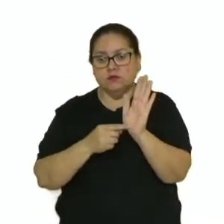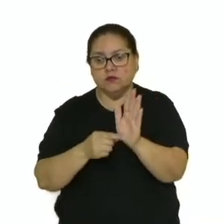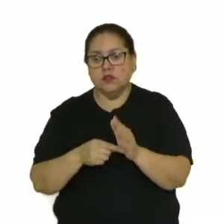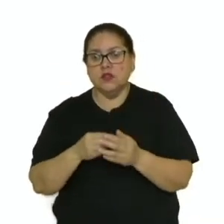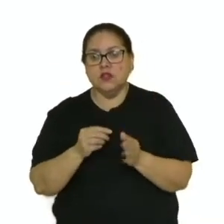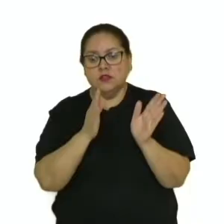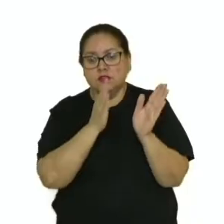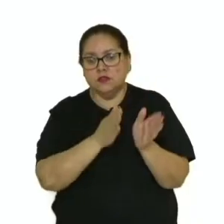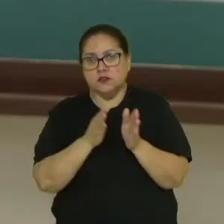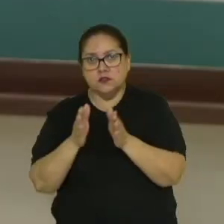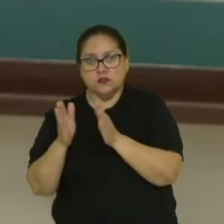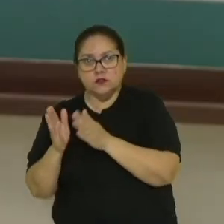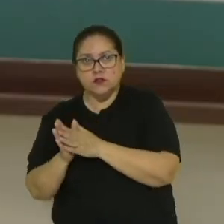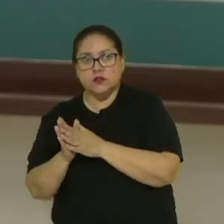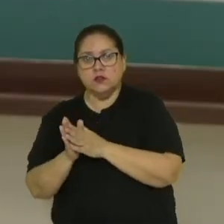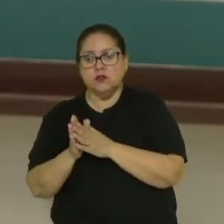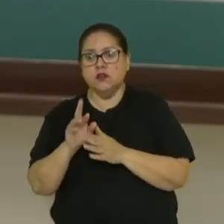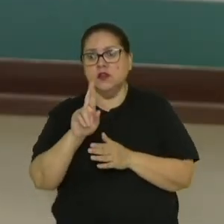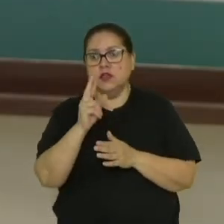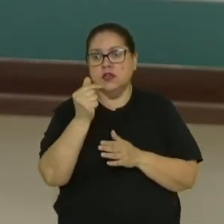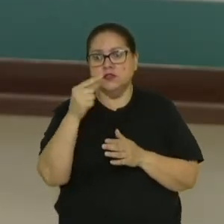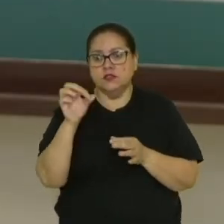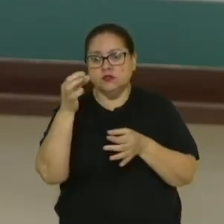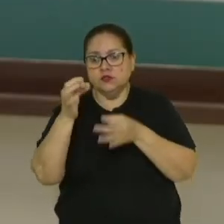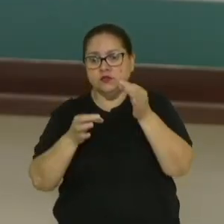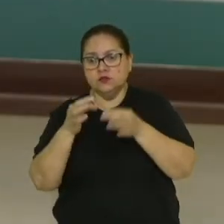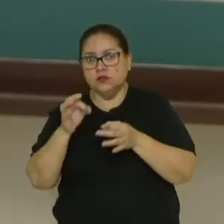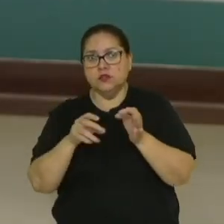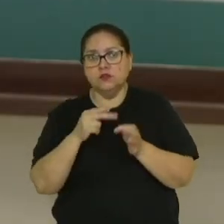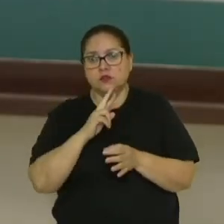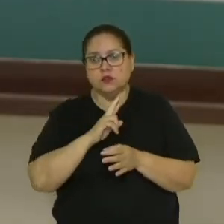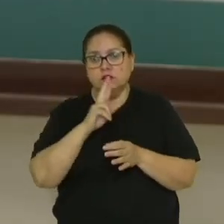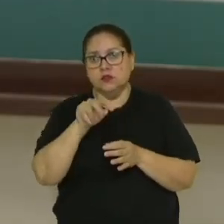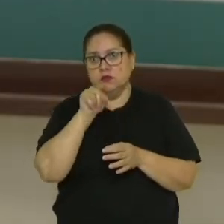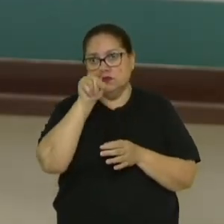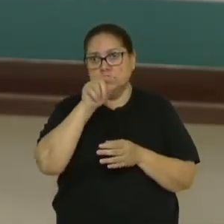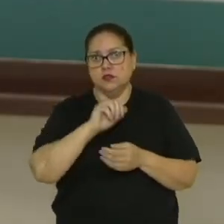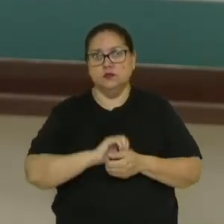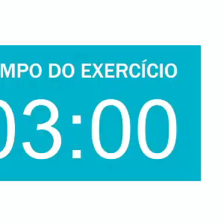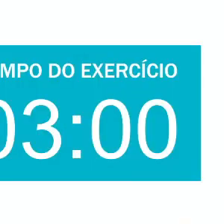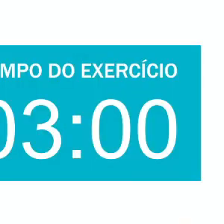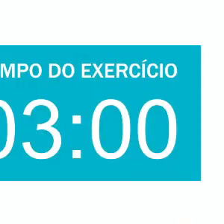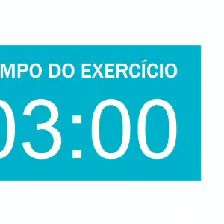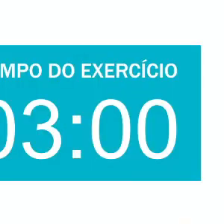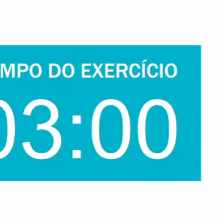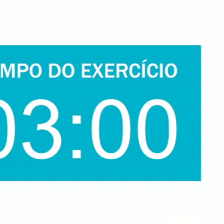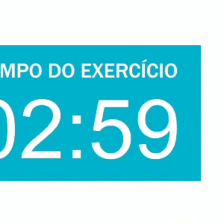e classifique, né, a reação e justifique a sua escolha. Agora é com vocês.